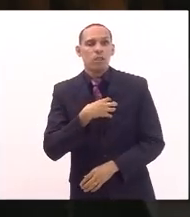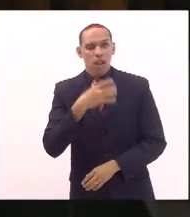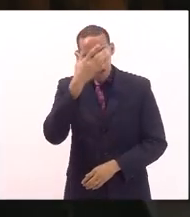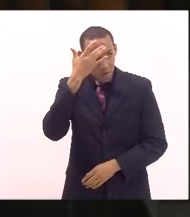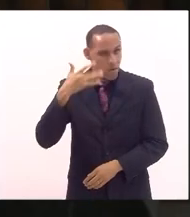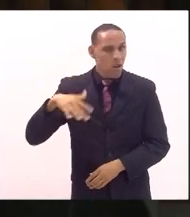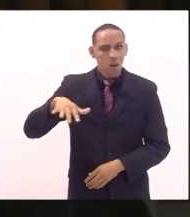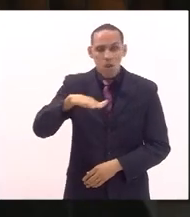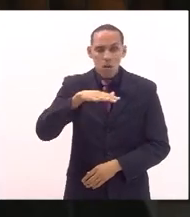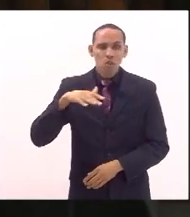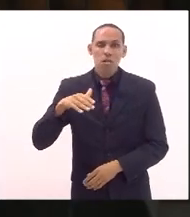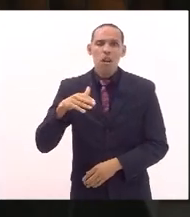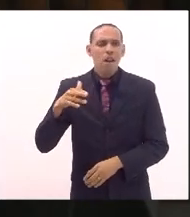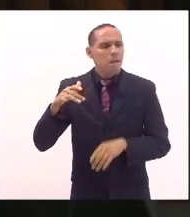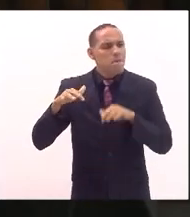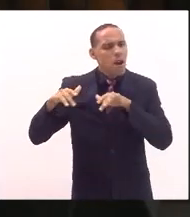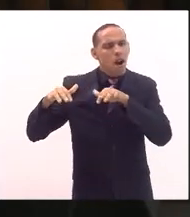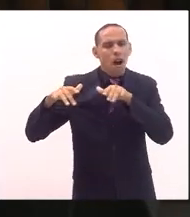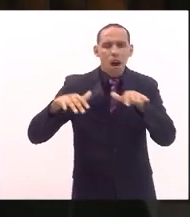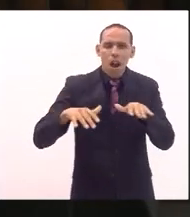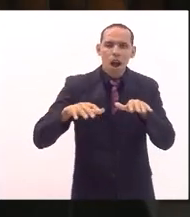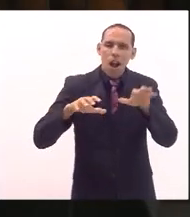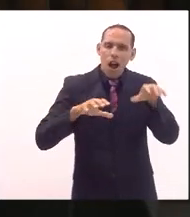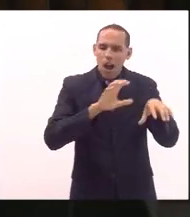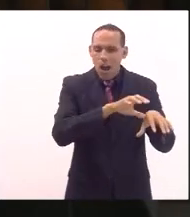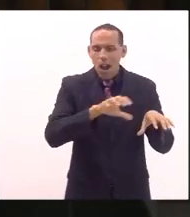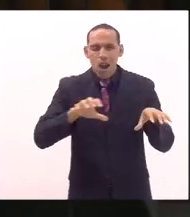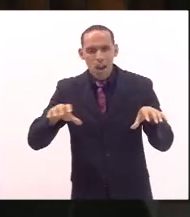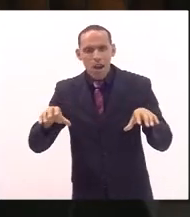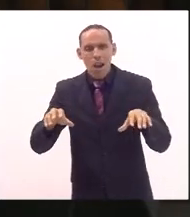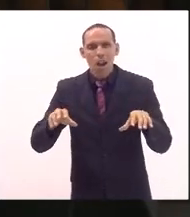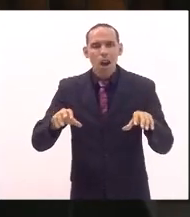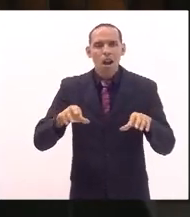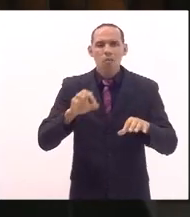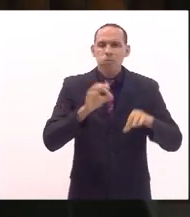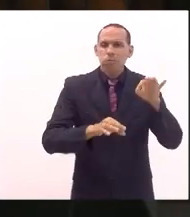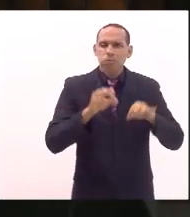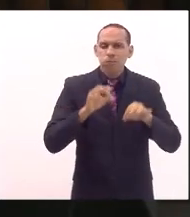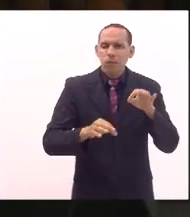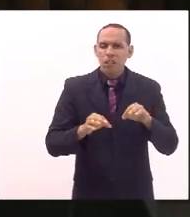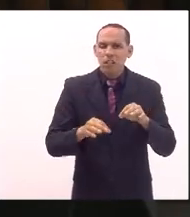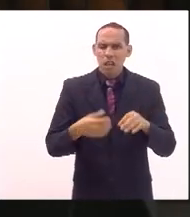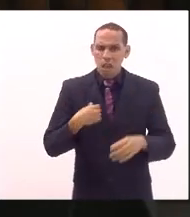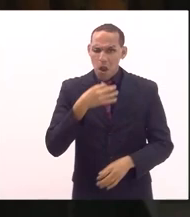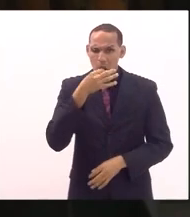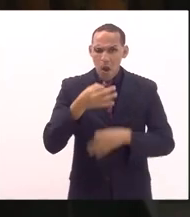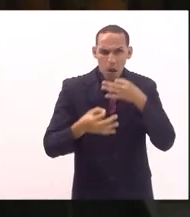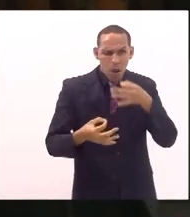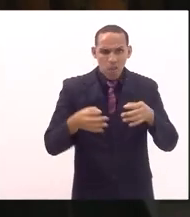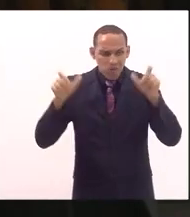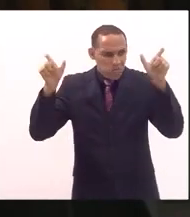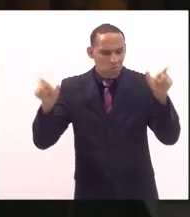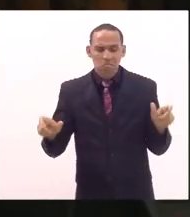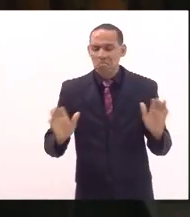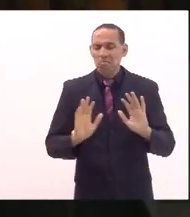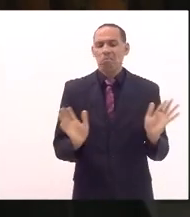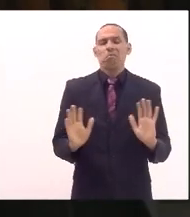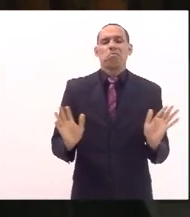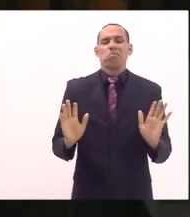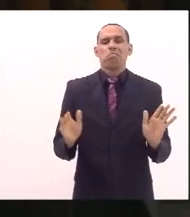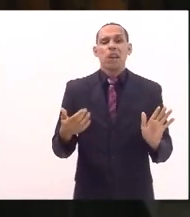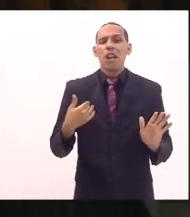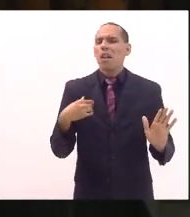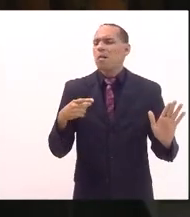são levadas as agências reguladoras nenhum juízo de valor nenhum dos dois a minha indagação